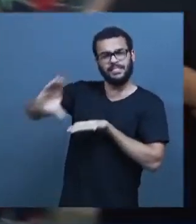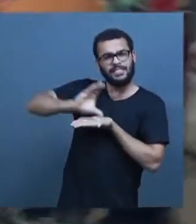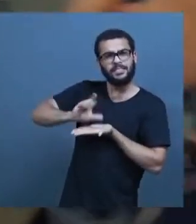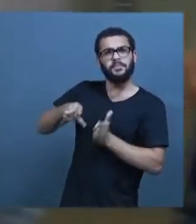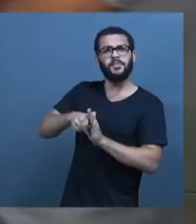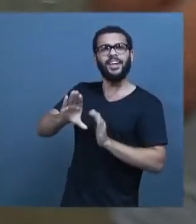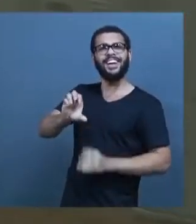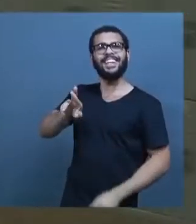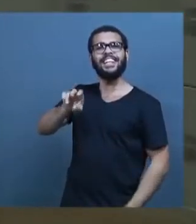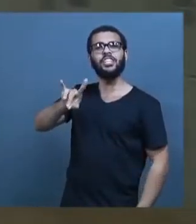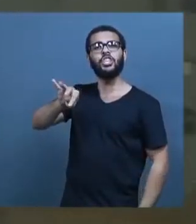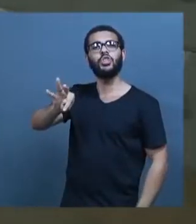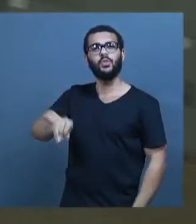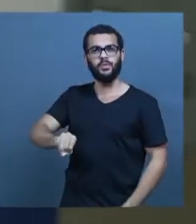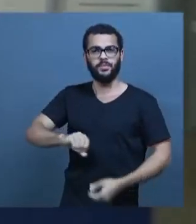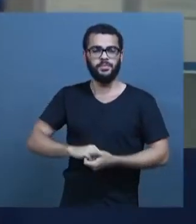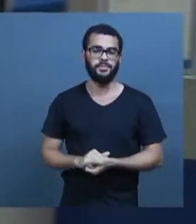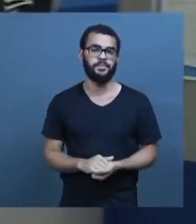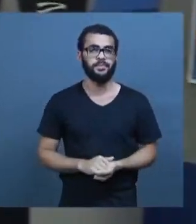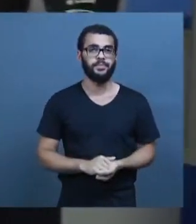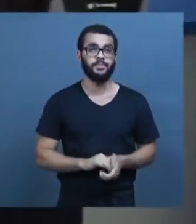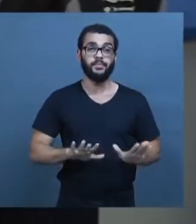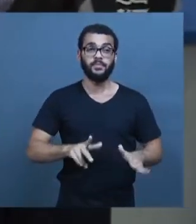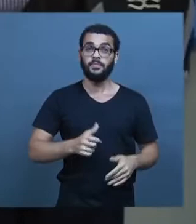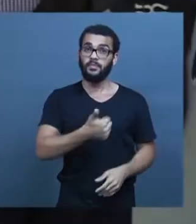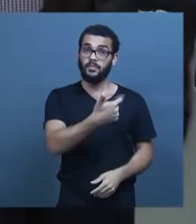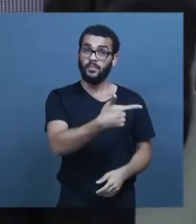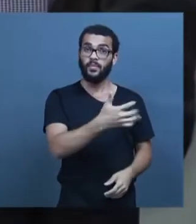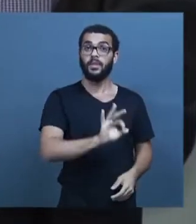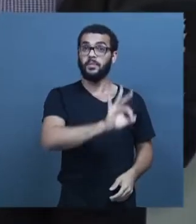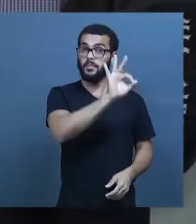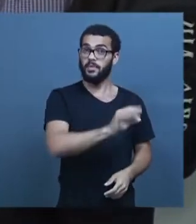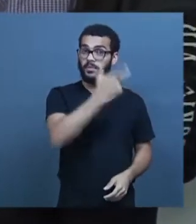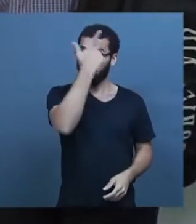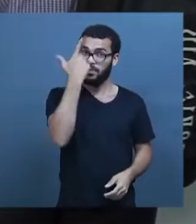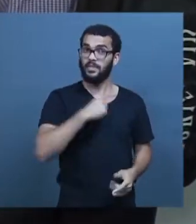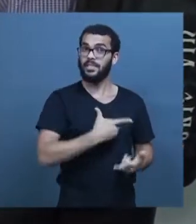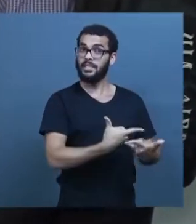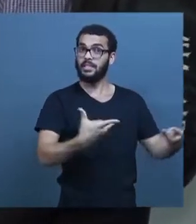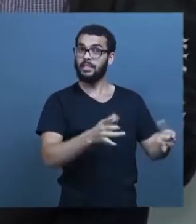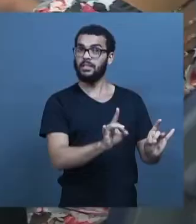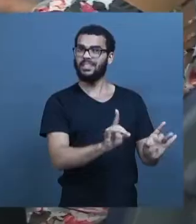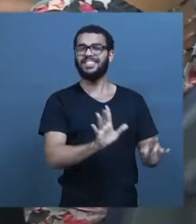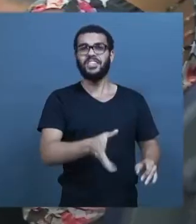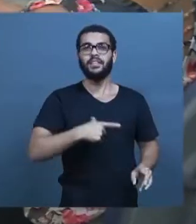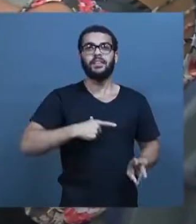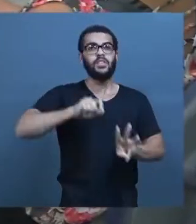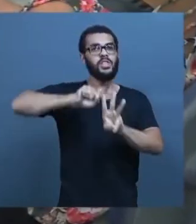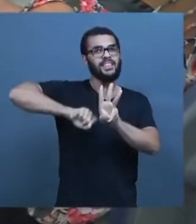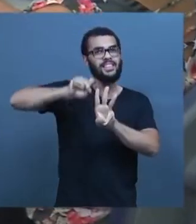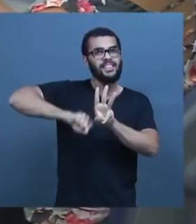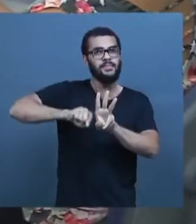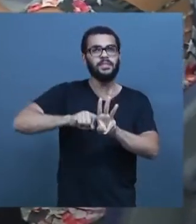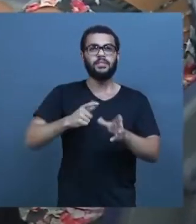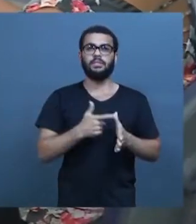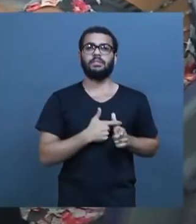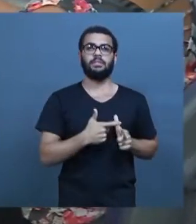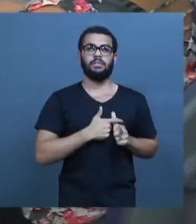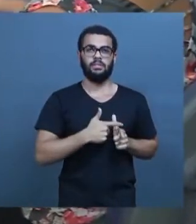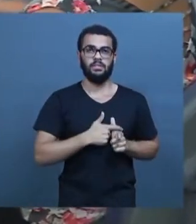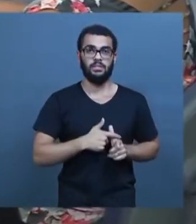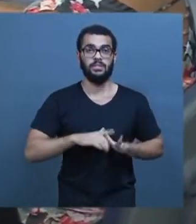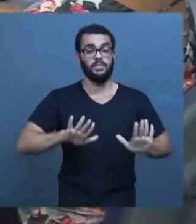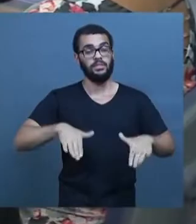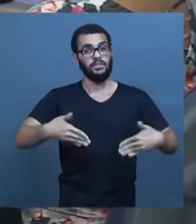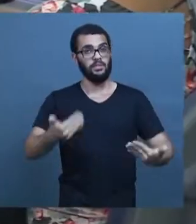12% dos clientes que devem o cheque especial estão inadimplentes há mais de 3 meses. E os bancos alegam que, por causa